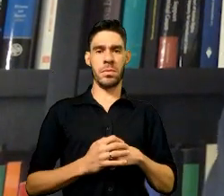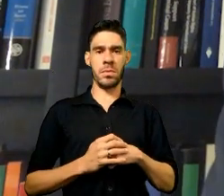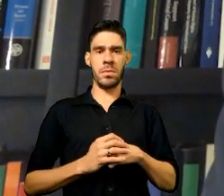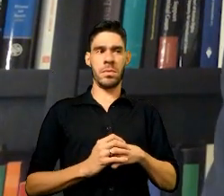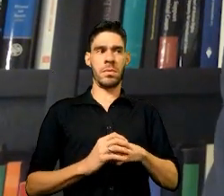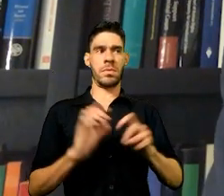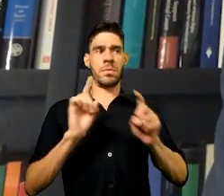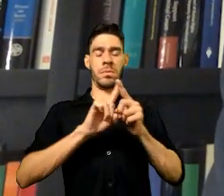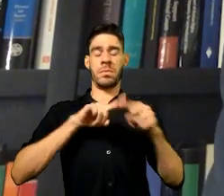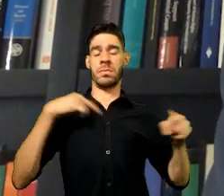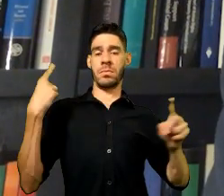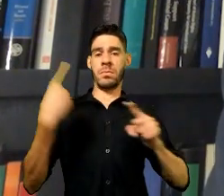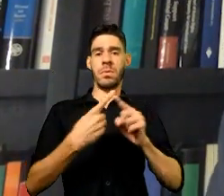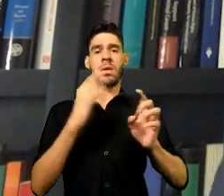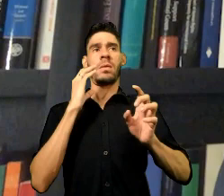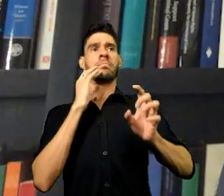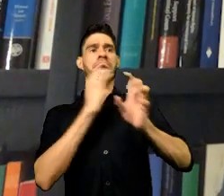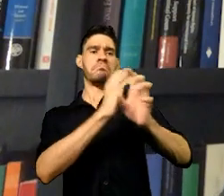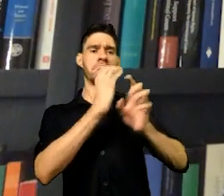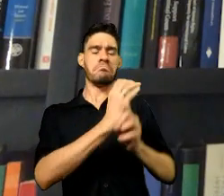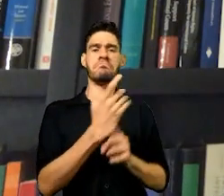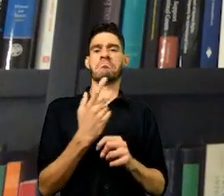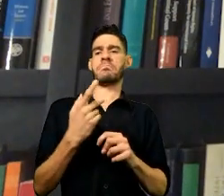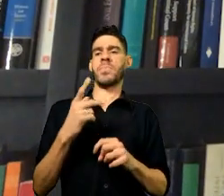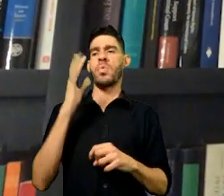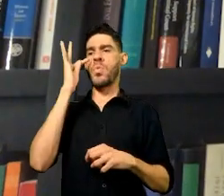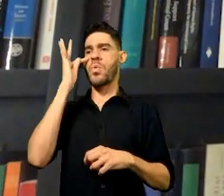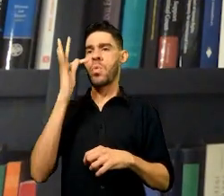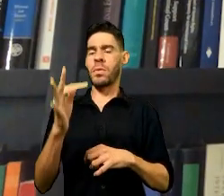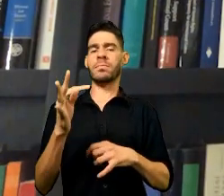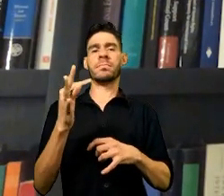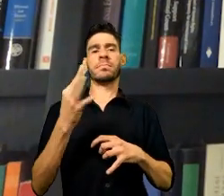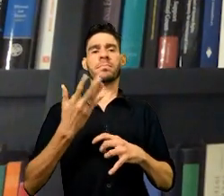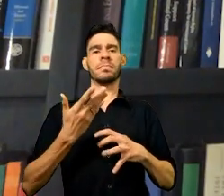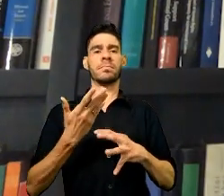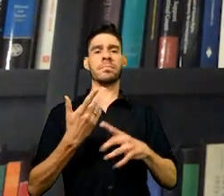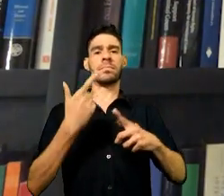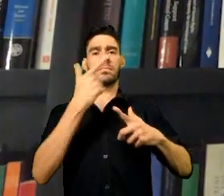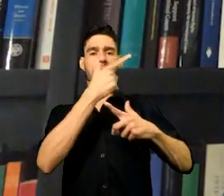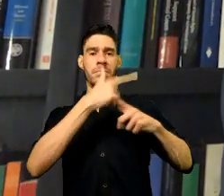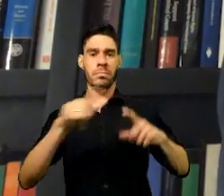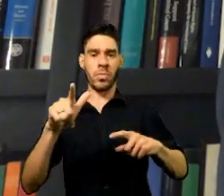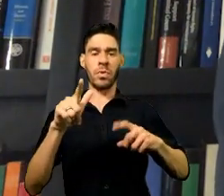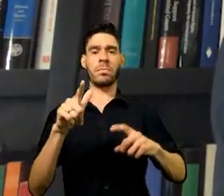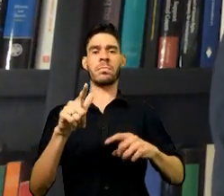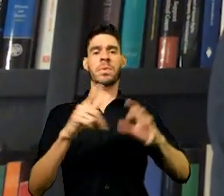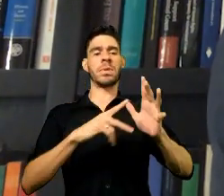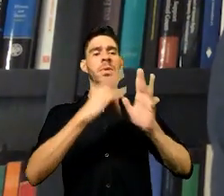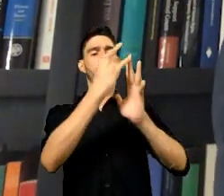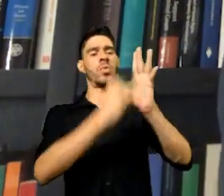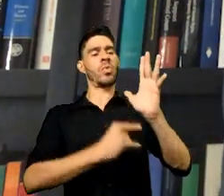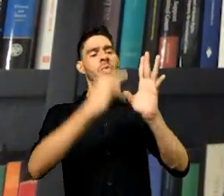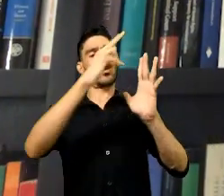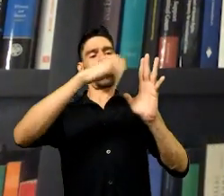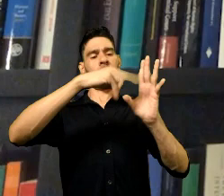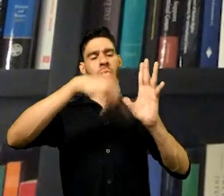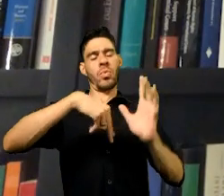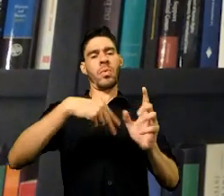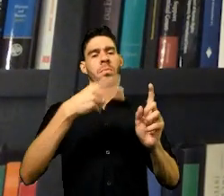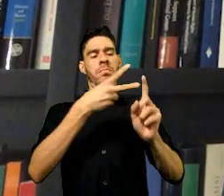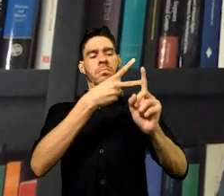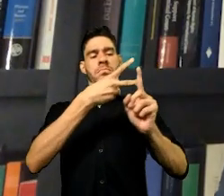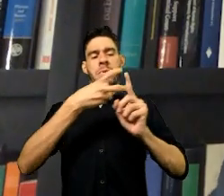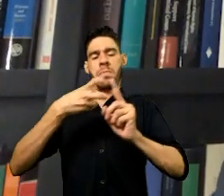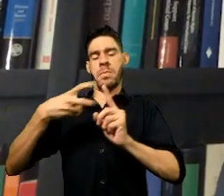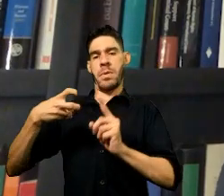da realização do ato, incomunicabilidade das testemunhas, a proibição da leitura